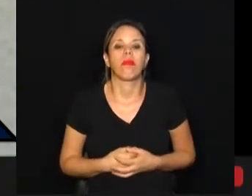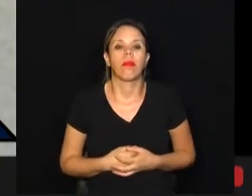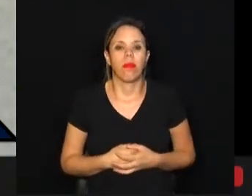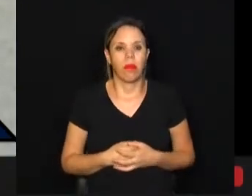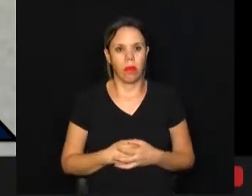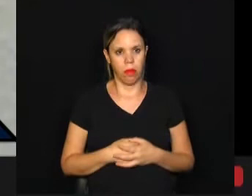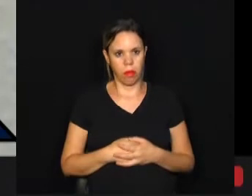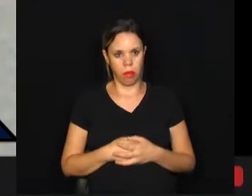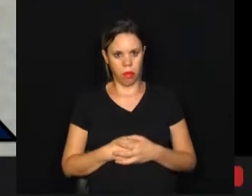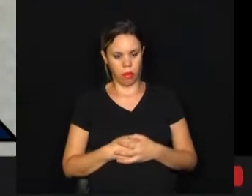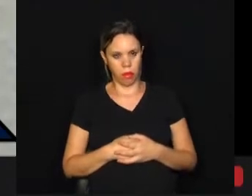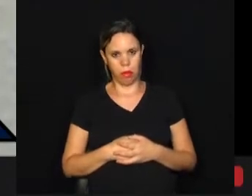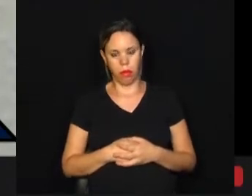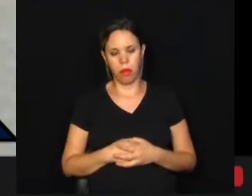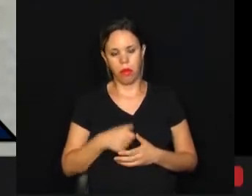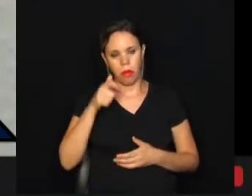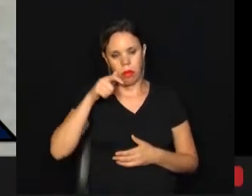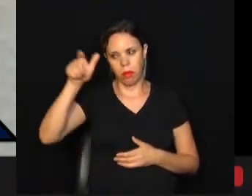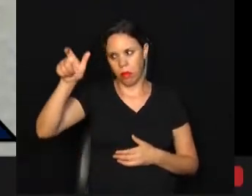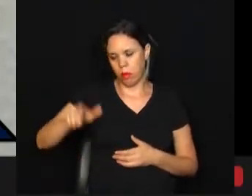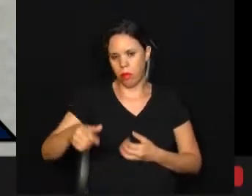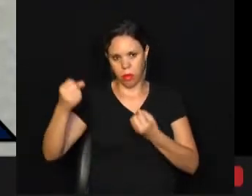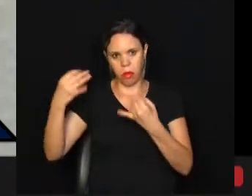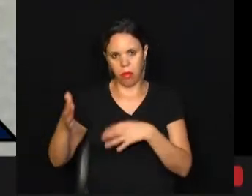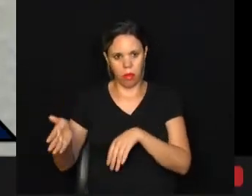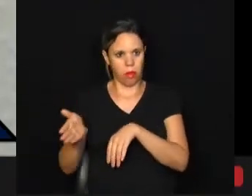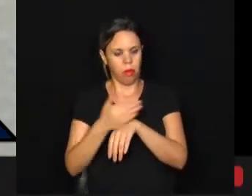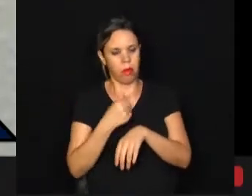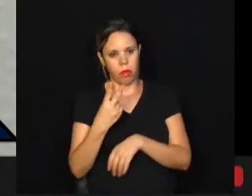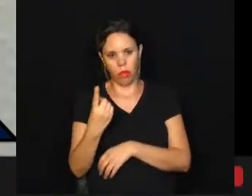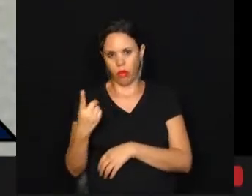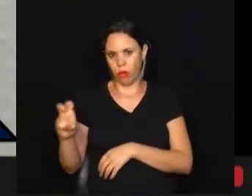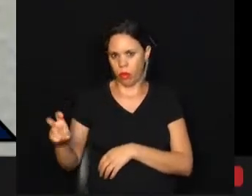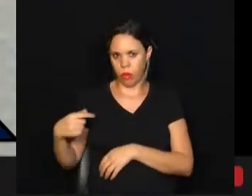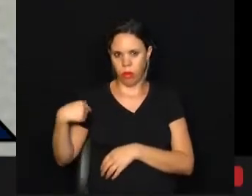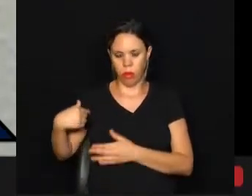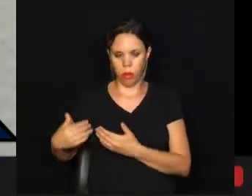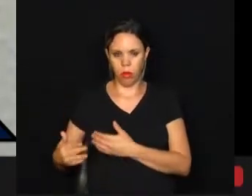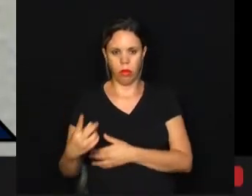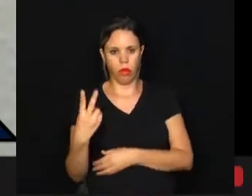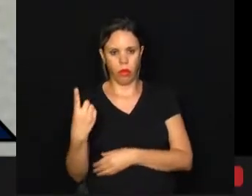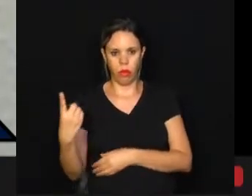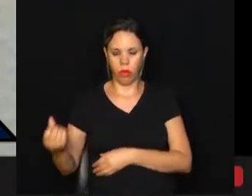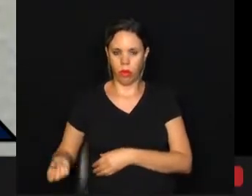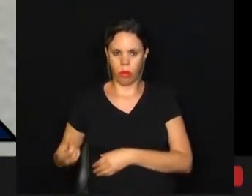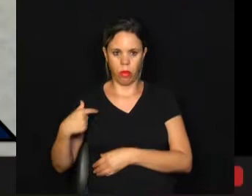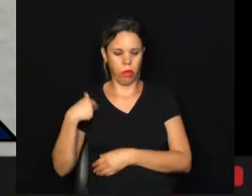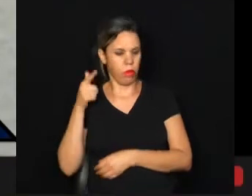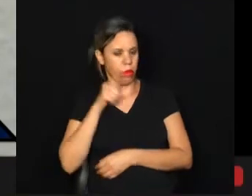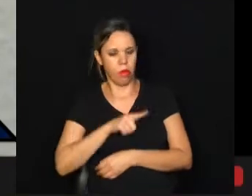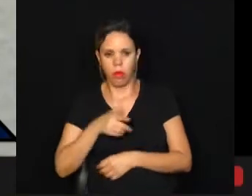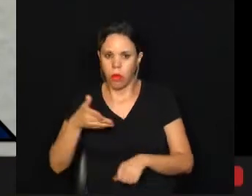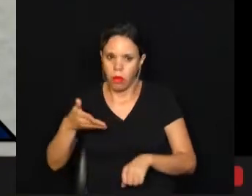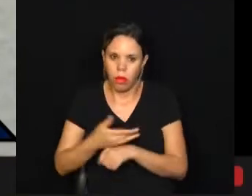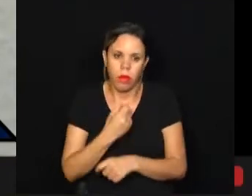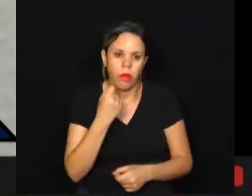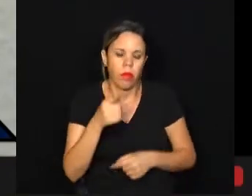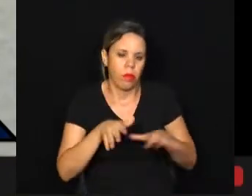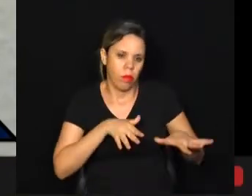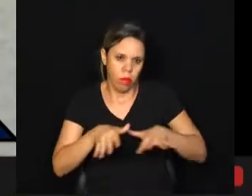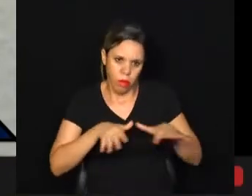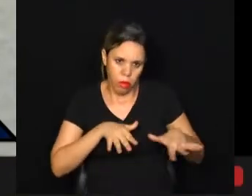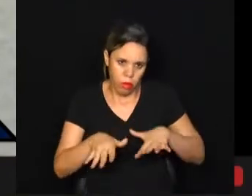A Tish explicou muito bem porque antes de 2015, antes de 2016, né, a gente conseguia ter alguns